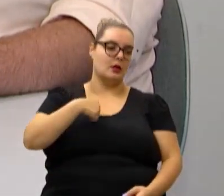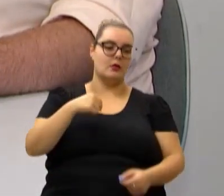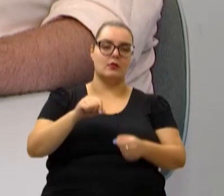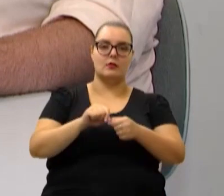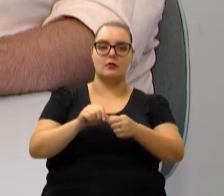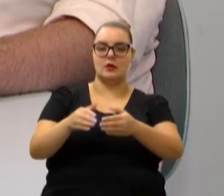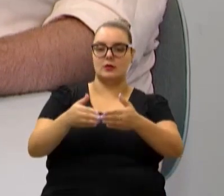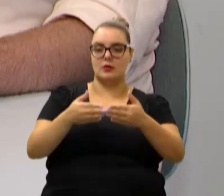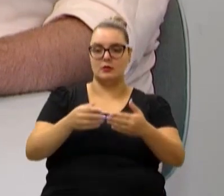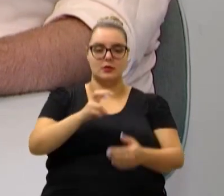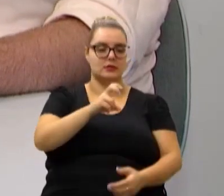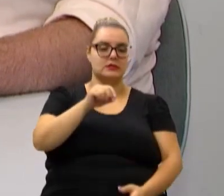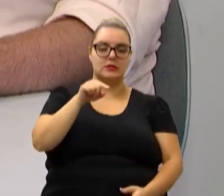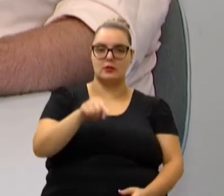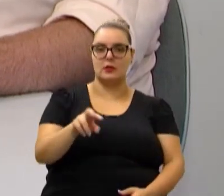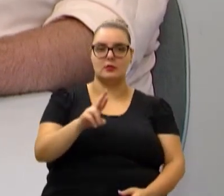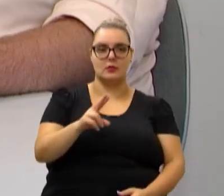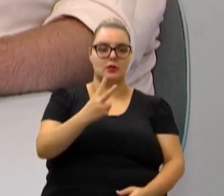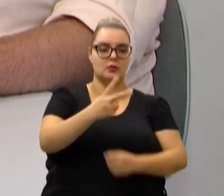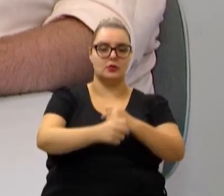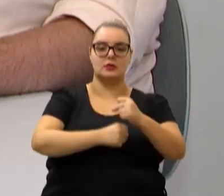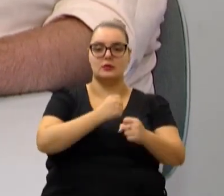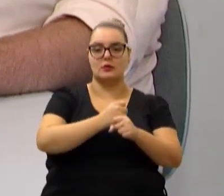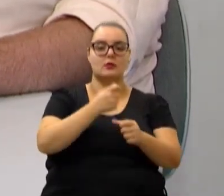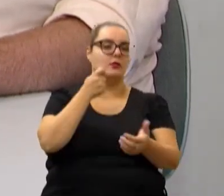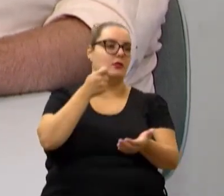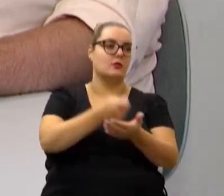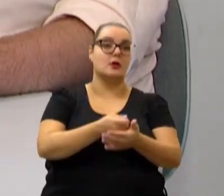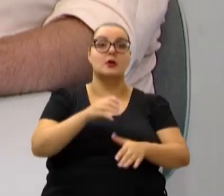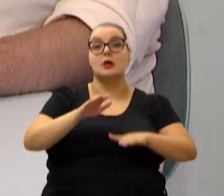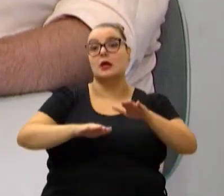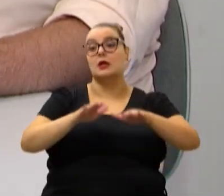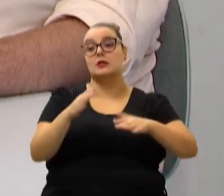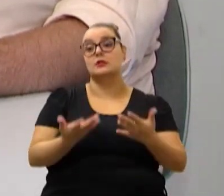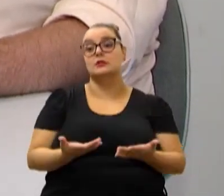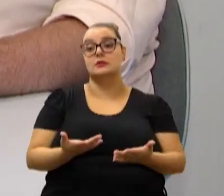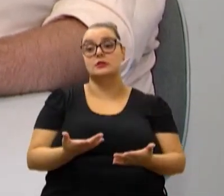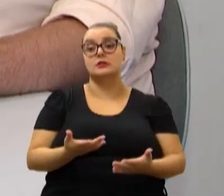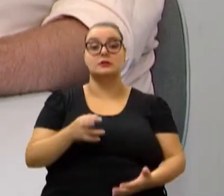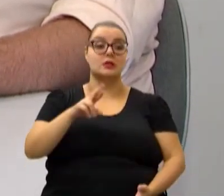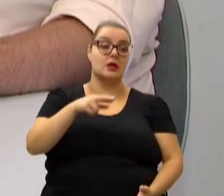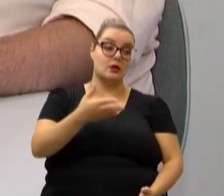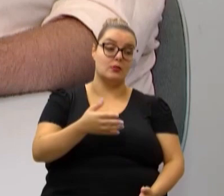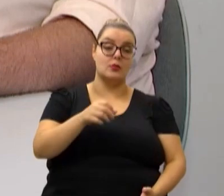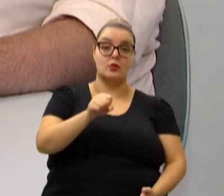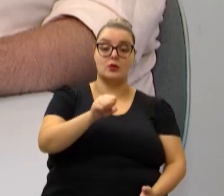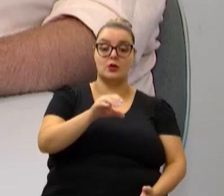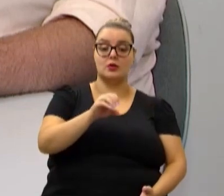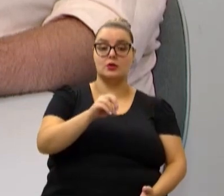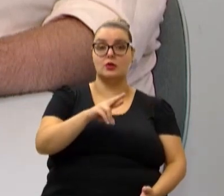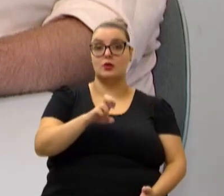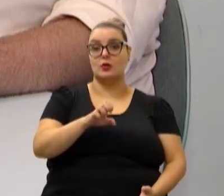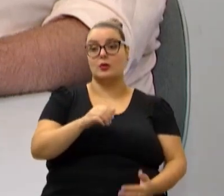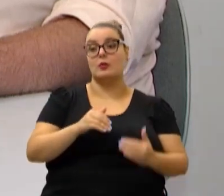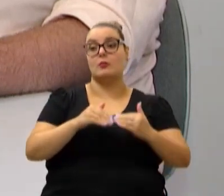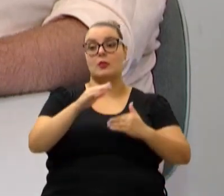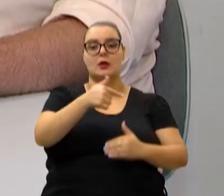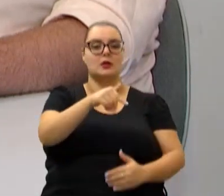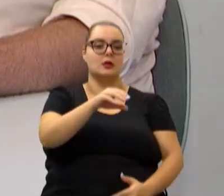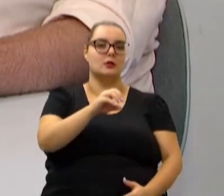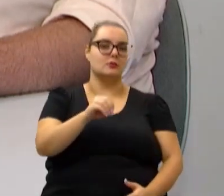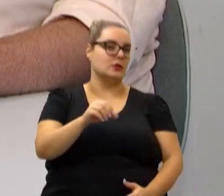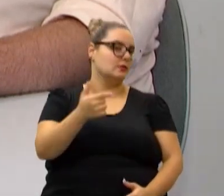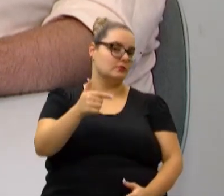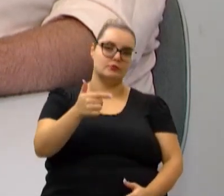um crédito, um empréstimo de 50 mil durante 2 anos, vou pagar e aí, quem sabe, com isso, o meu score